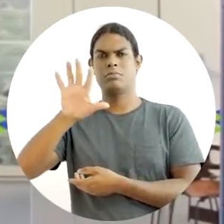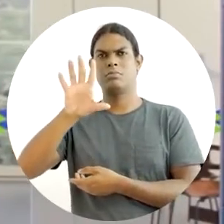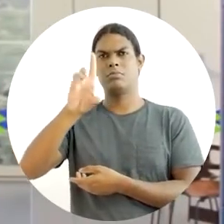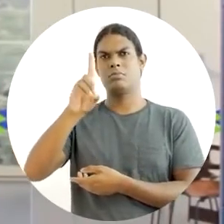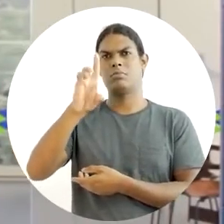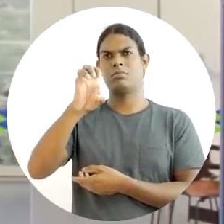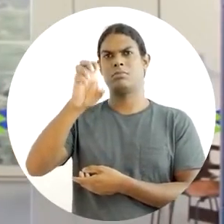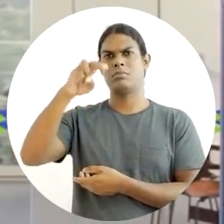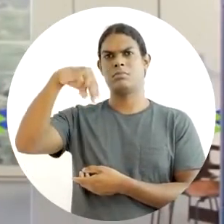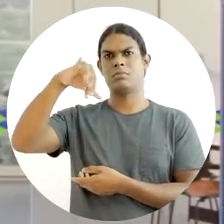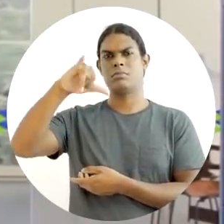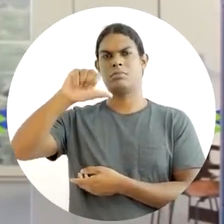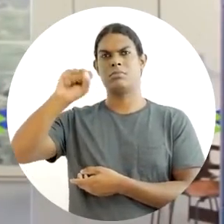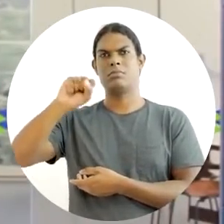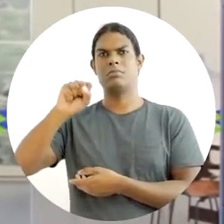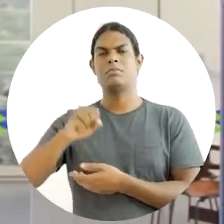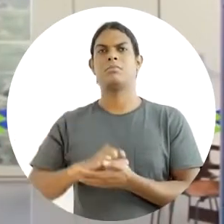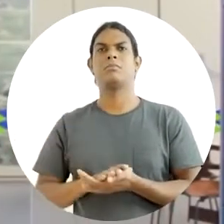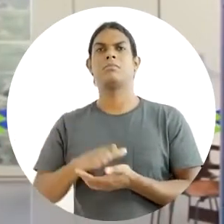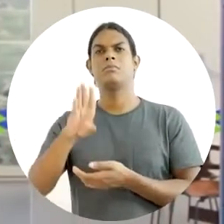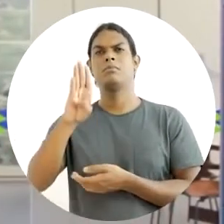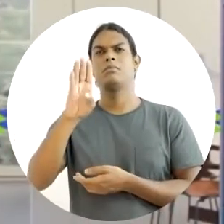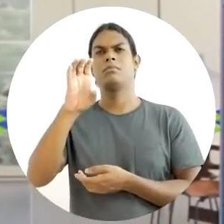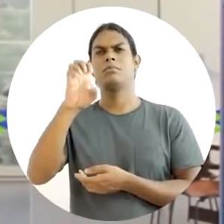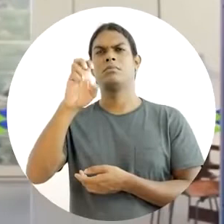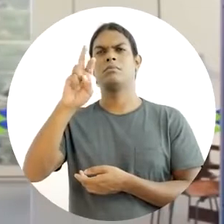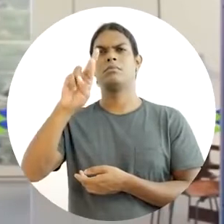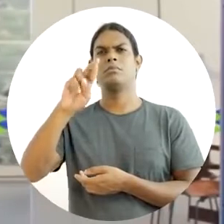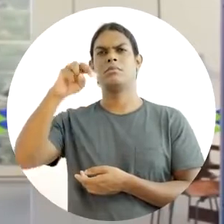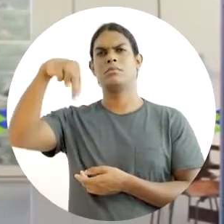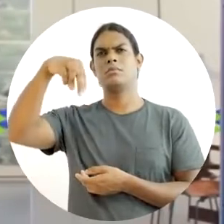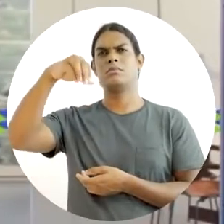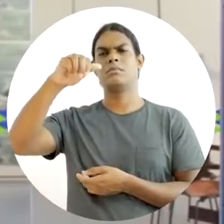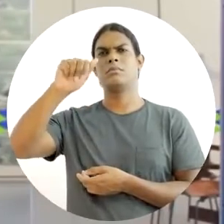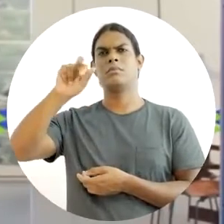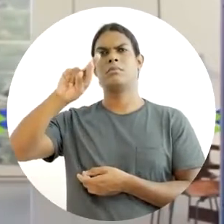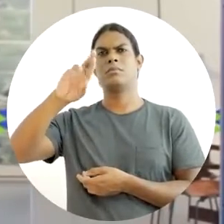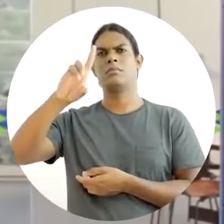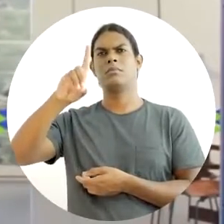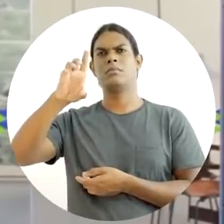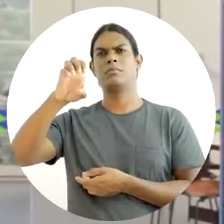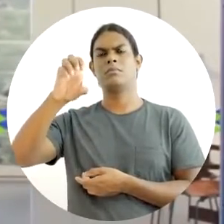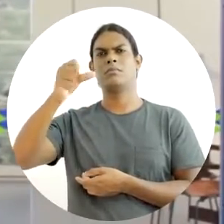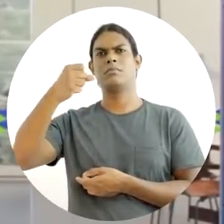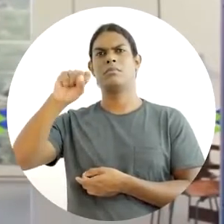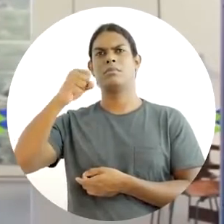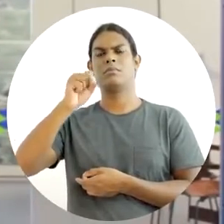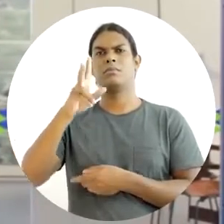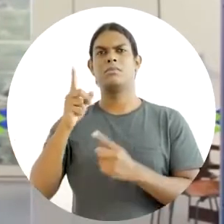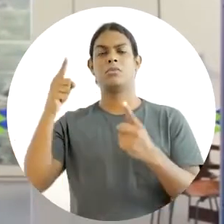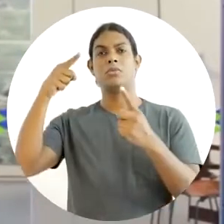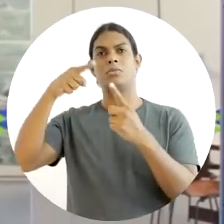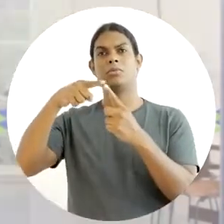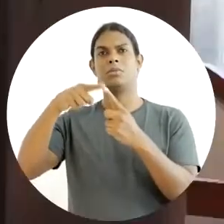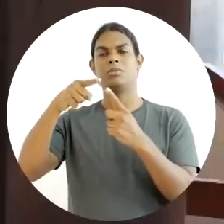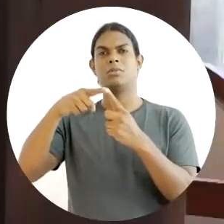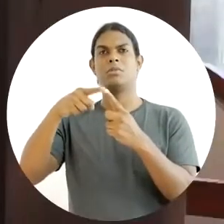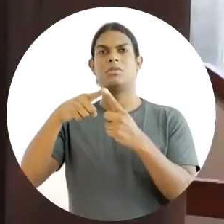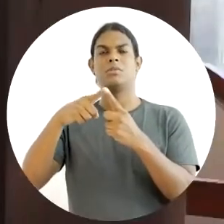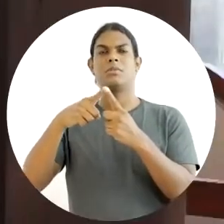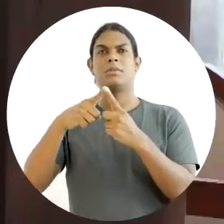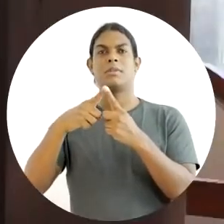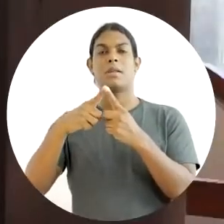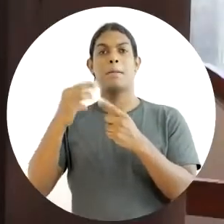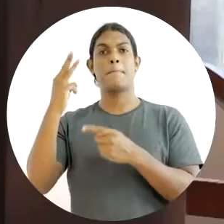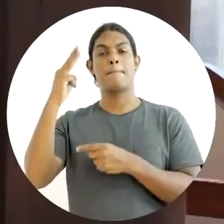por preservar a memória da universidade, bem como do estado de Pernambuco.